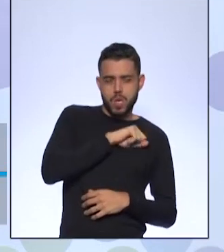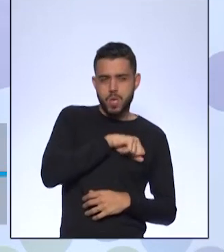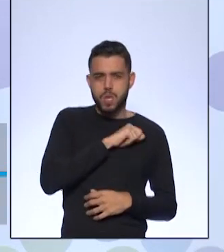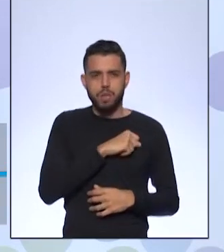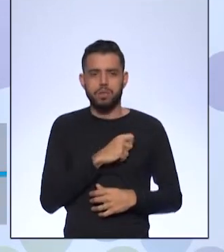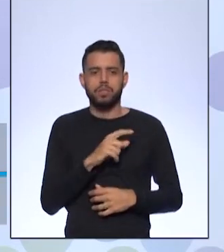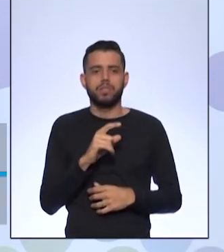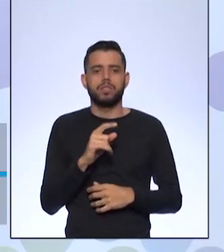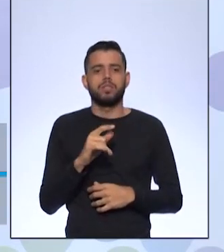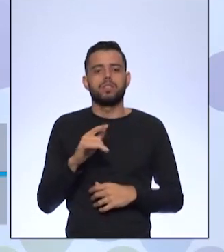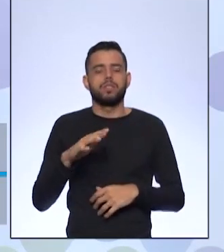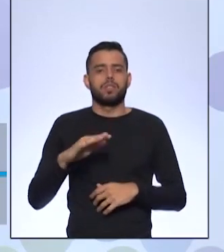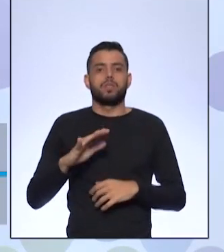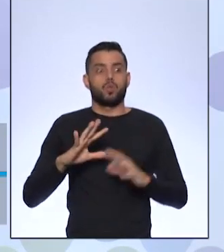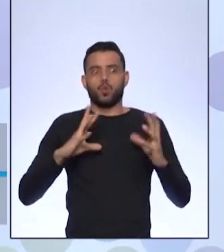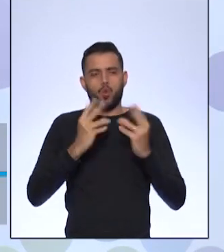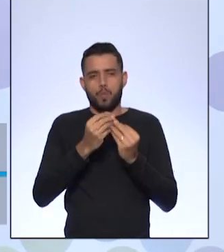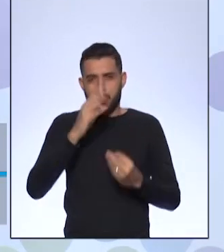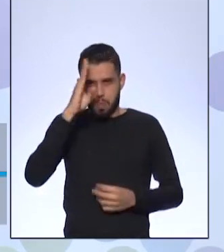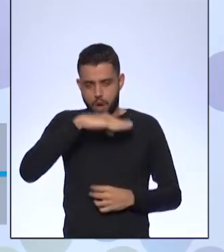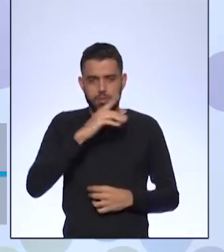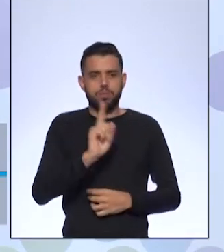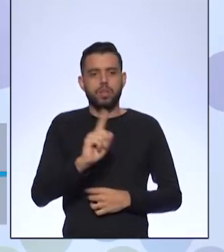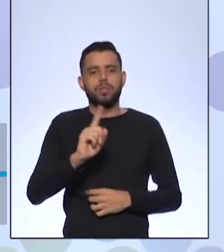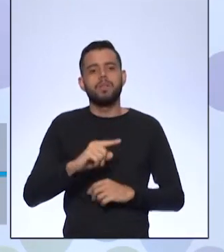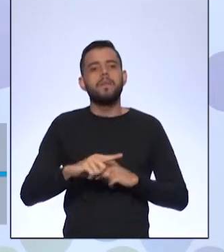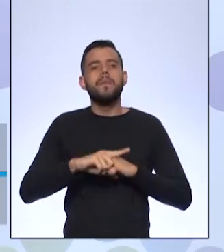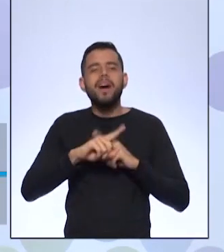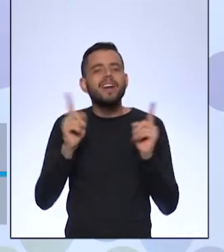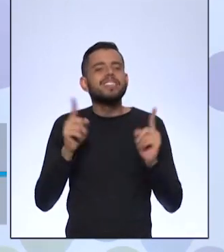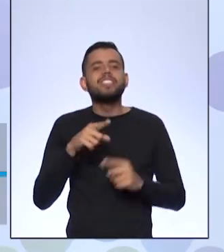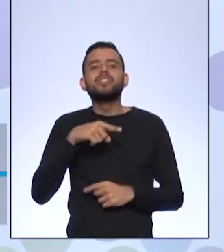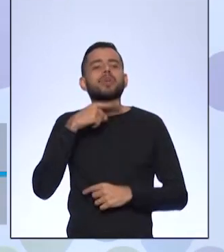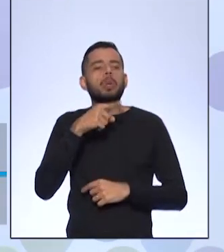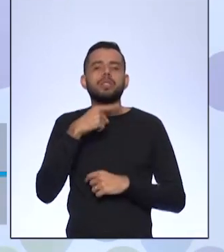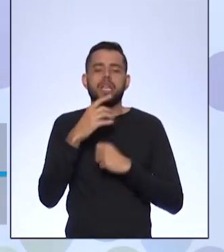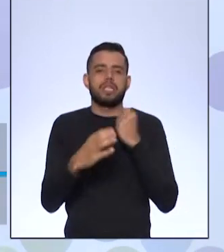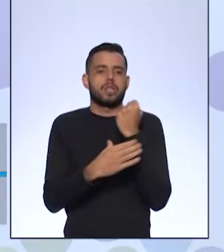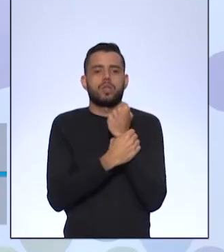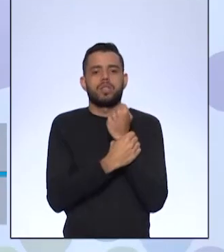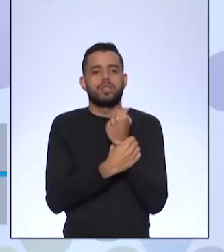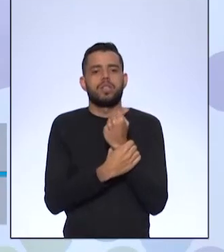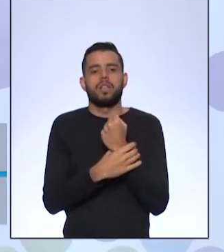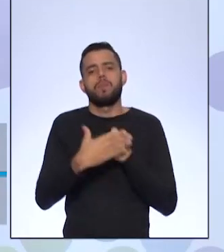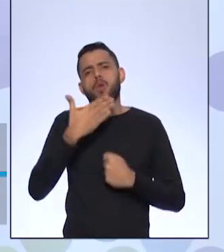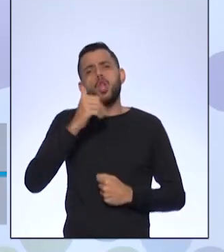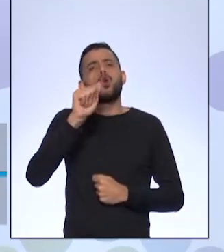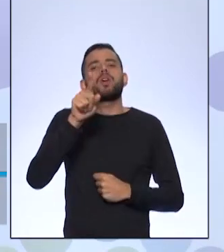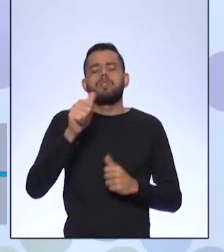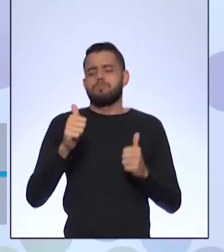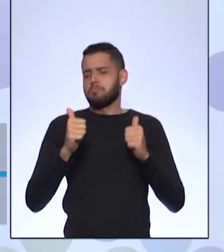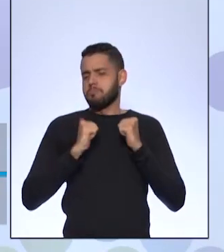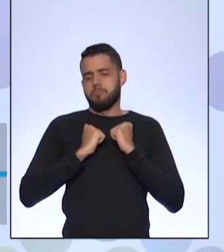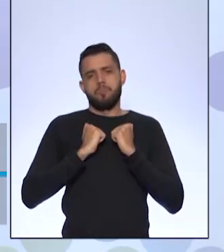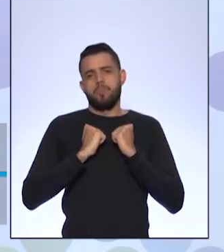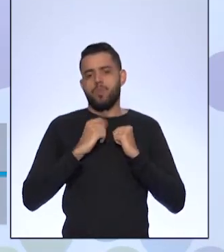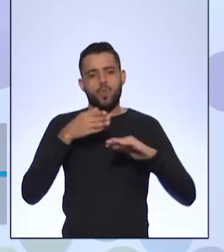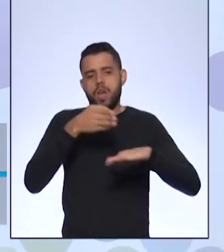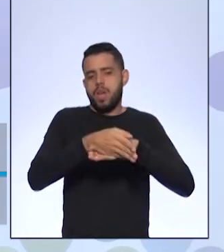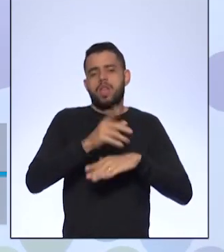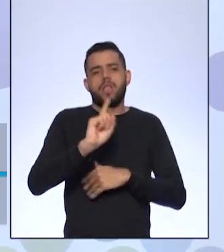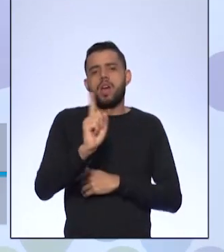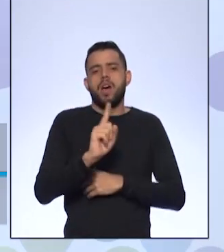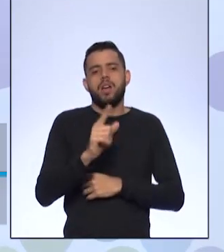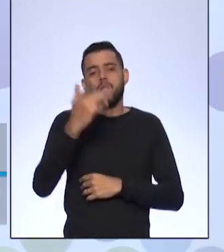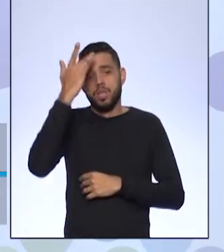Deep Web tem intenções ruins, mas que a gente não consegue ali ter essa segurança, o melhor é não mexer. Né? Você não sabe se você vai